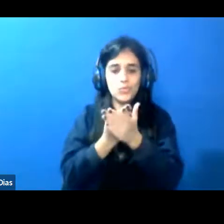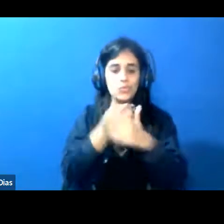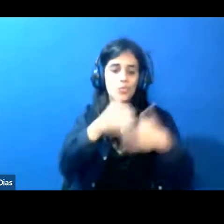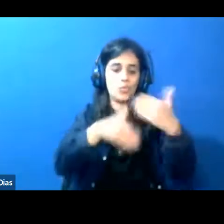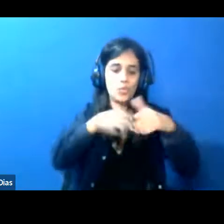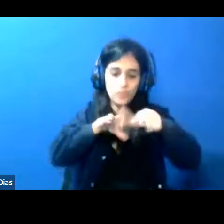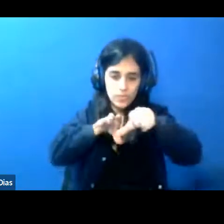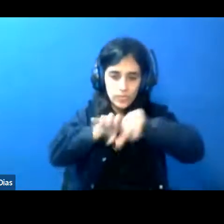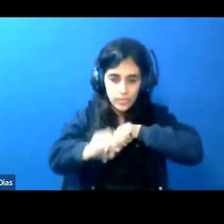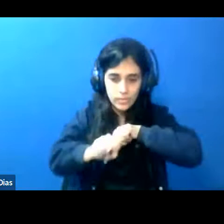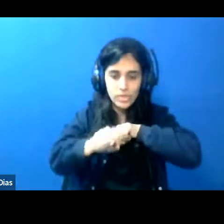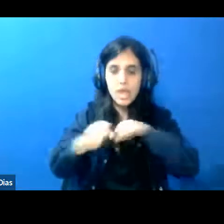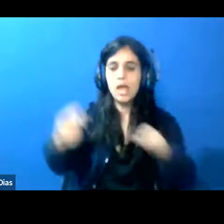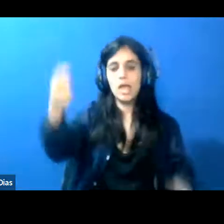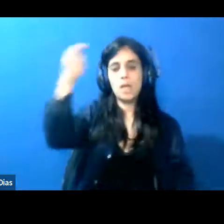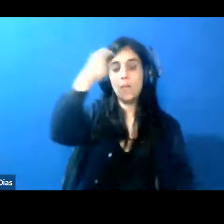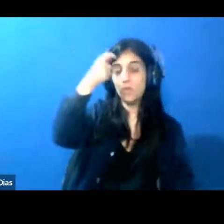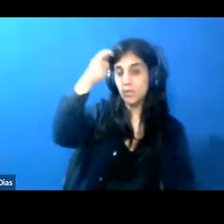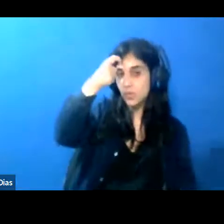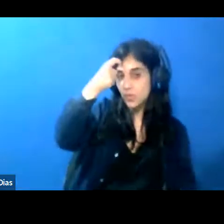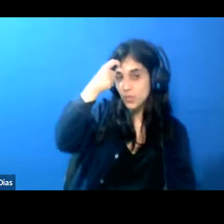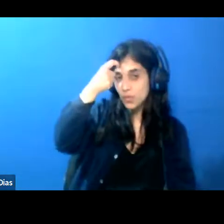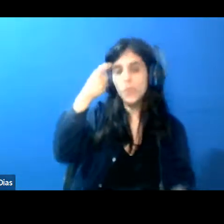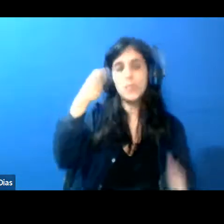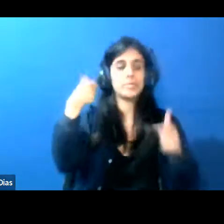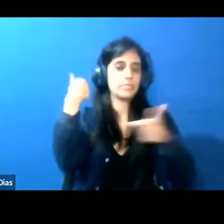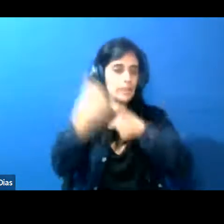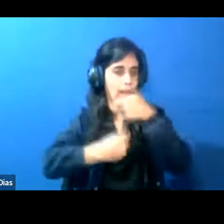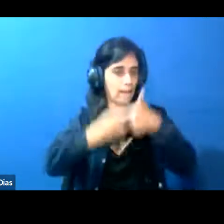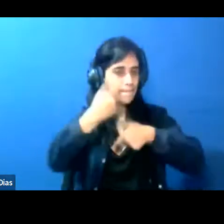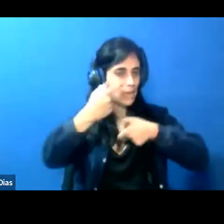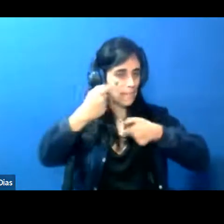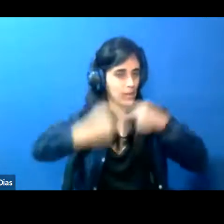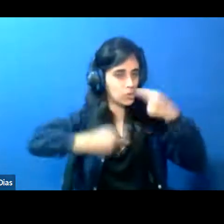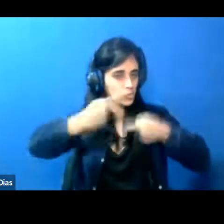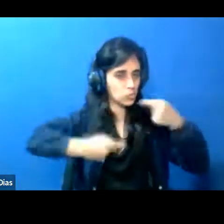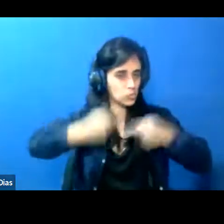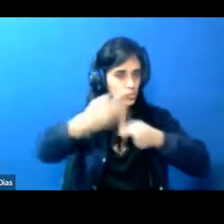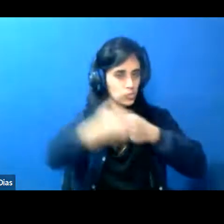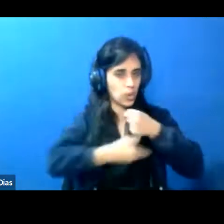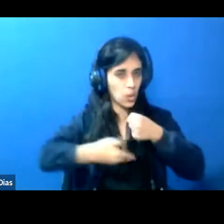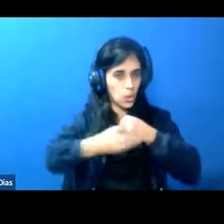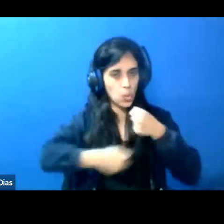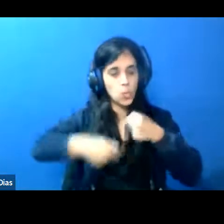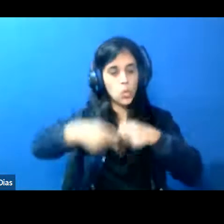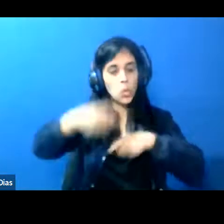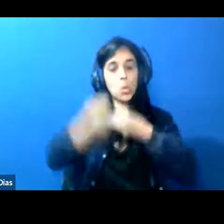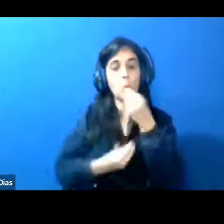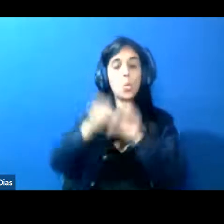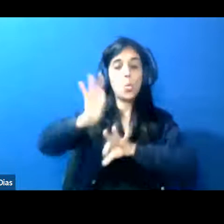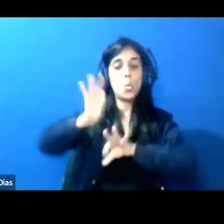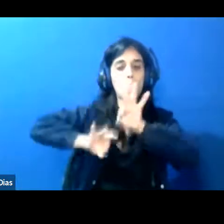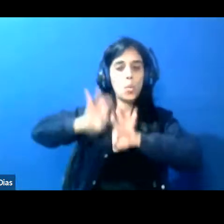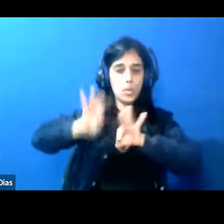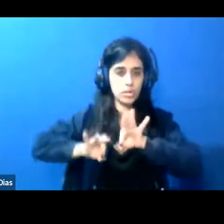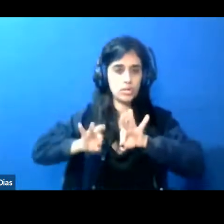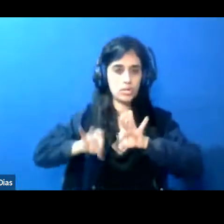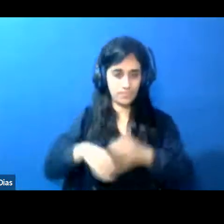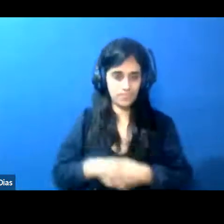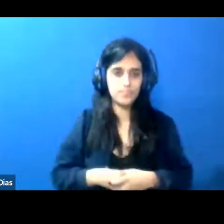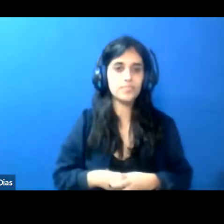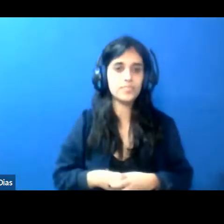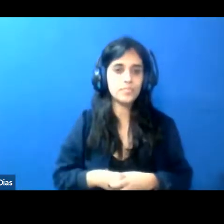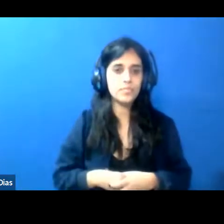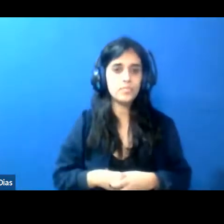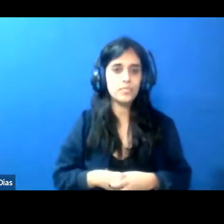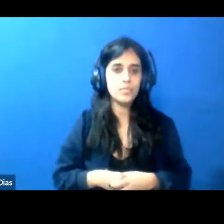a consciência, o trabalho de base, a organização, como é que as mulheres saem